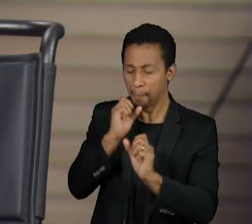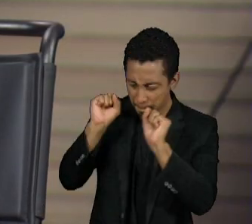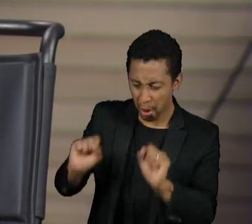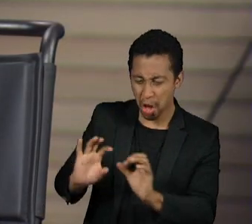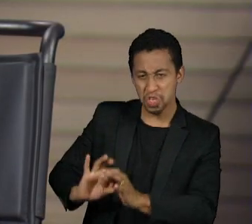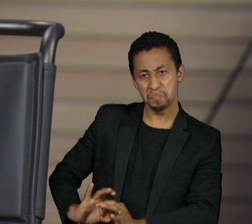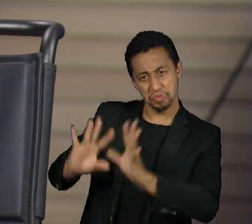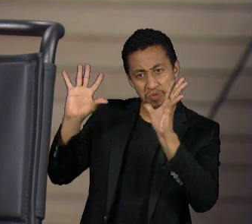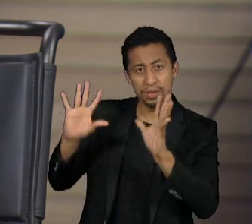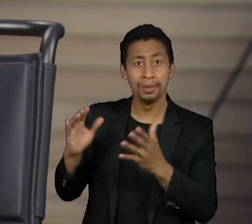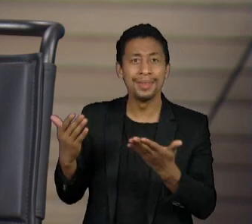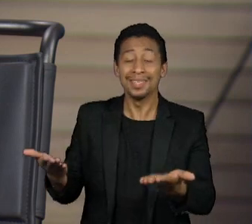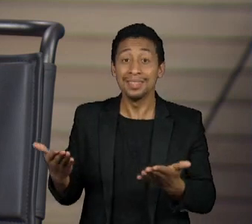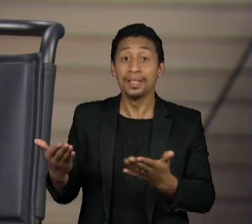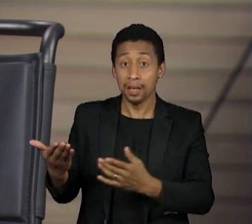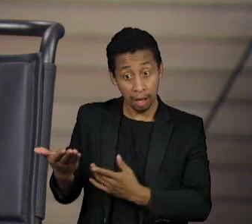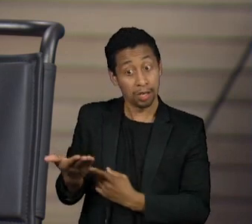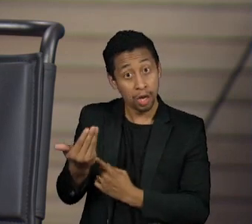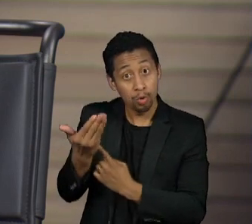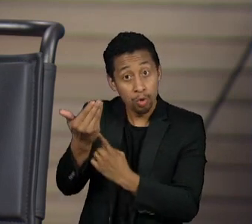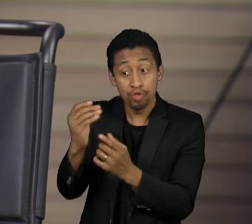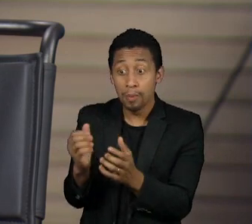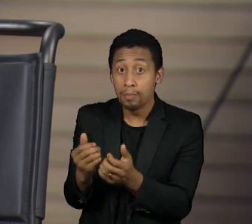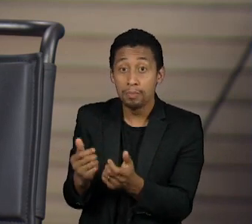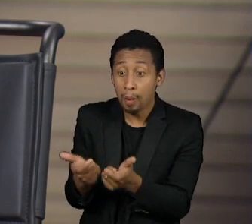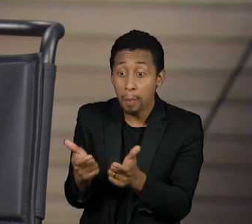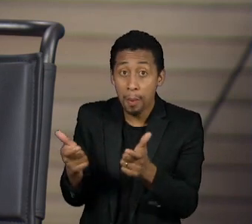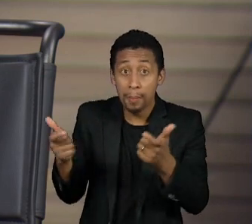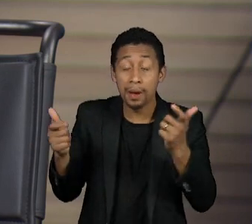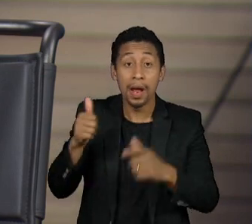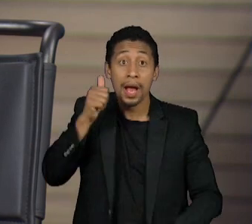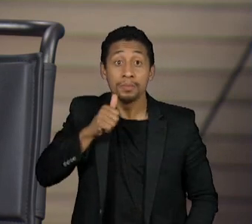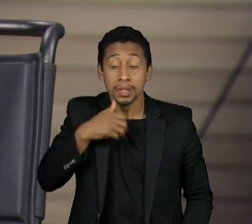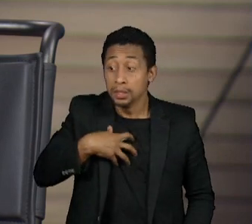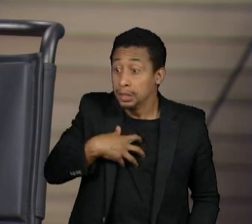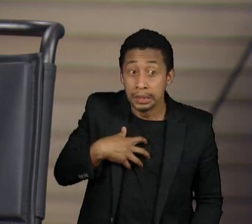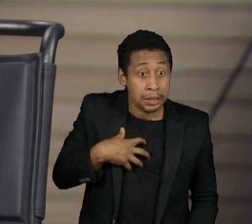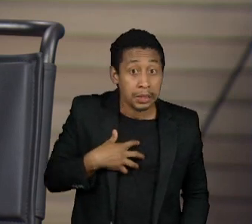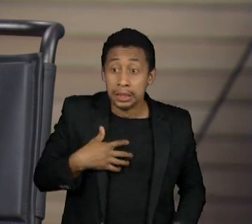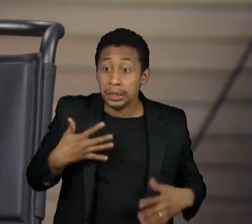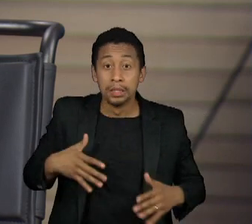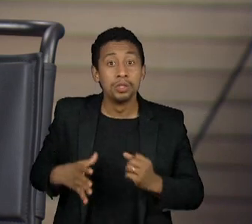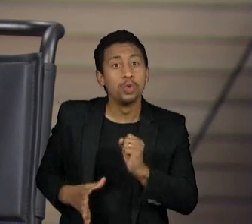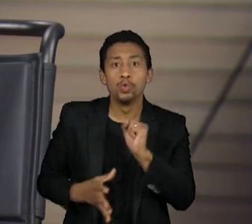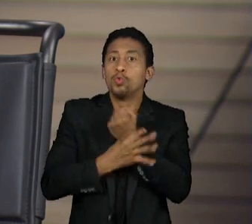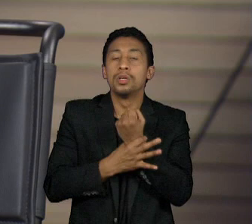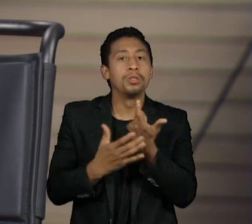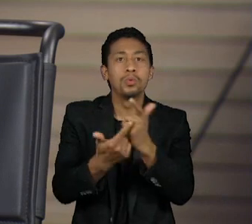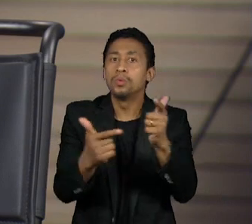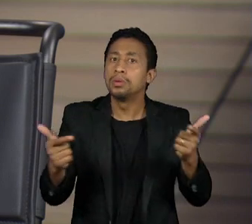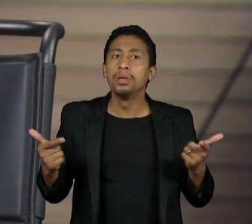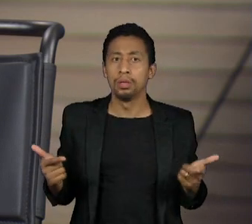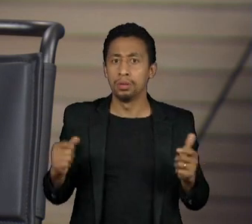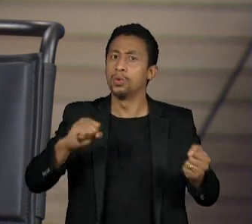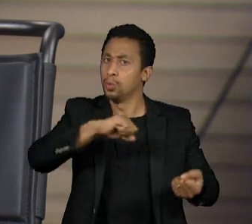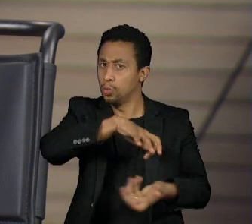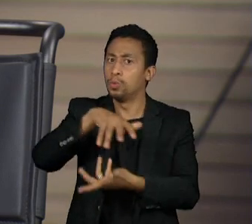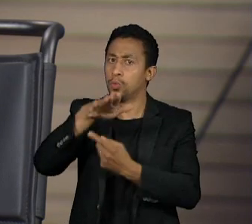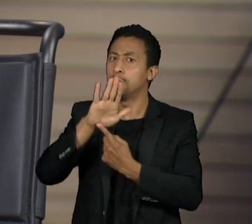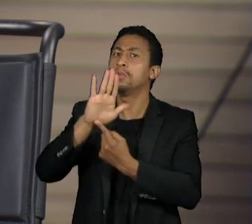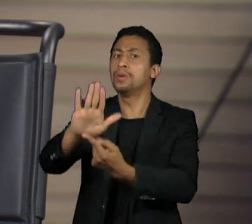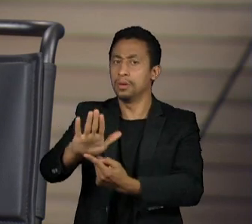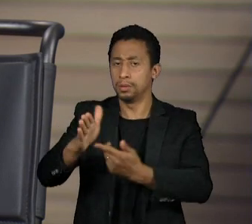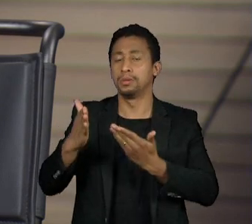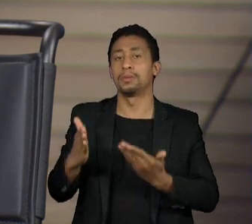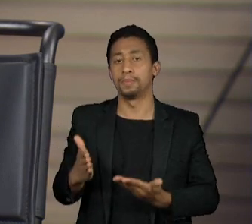às tecnologias, mais cresce a insegurança na vida das meninas no mundo inteiro. No mundo inteiro elas vão trazer esses conteúdos relacionados